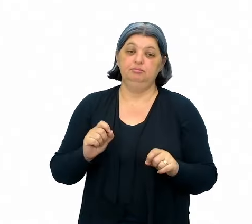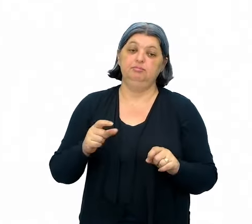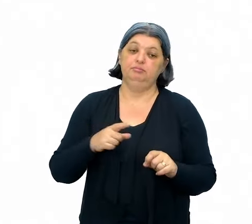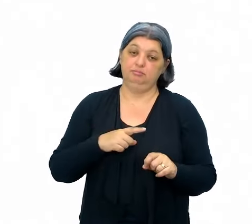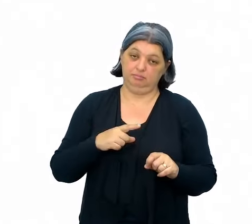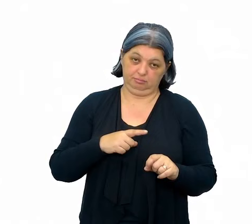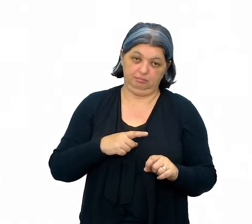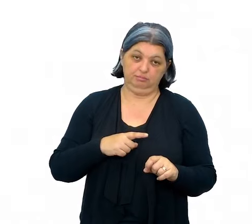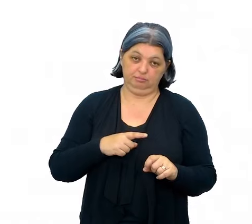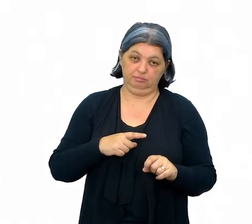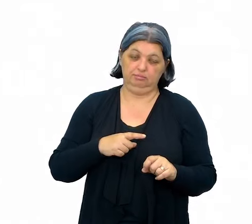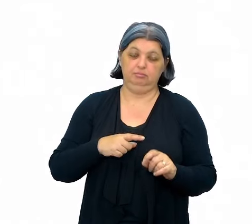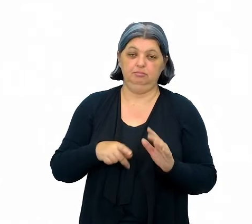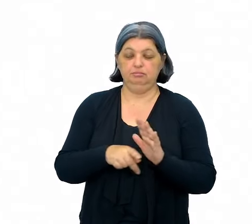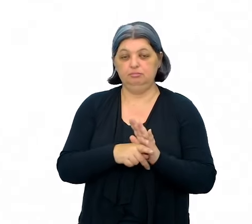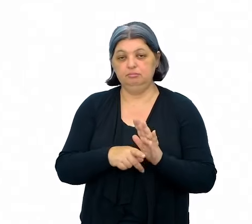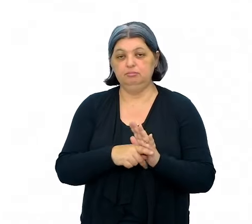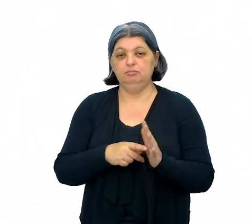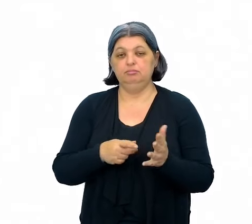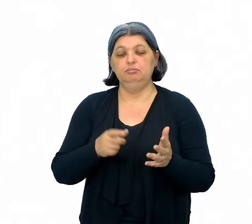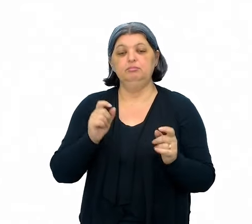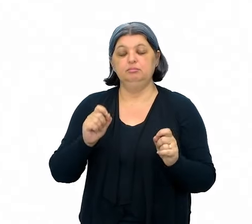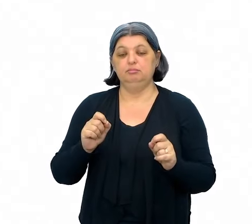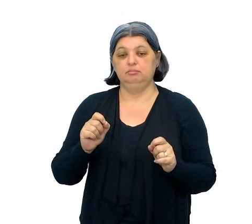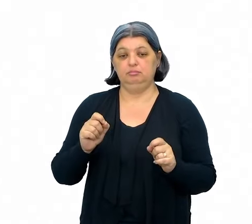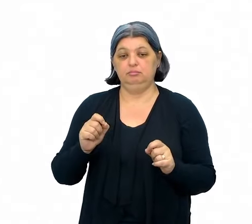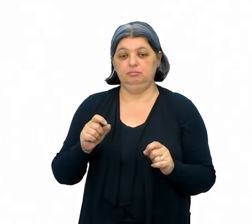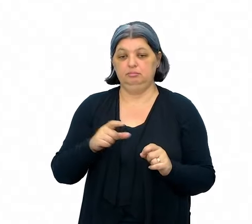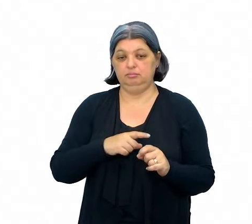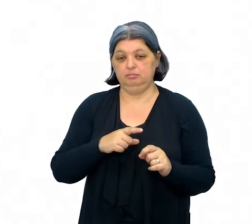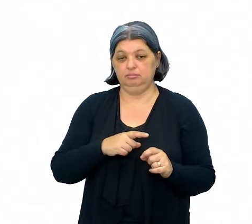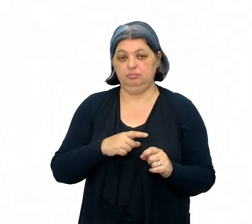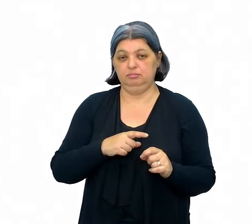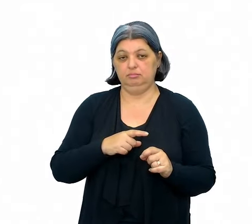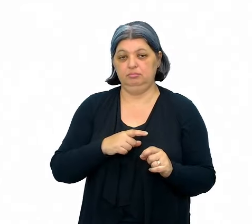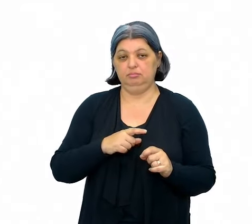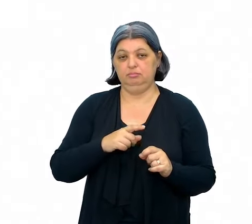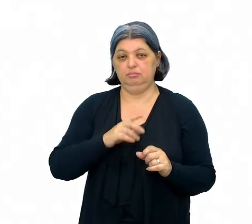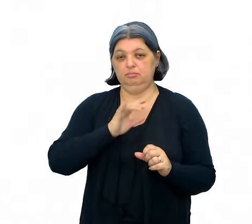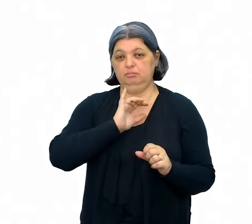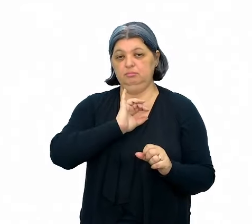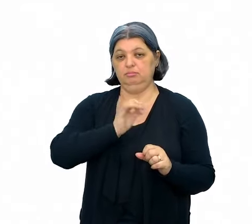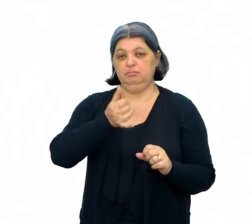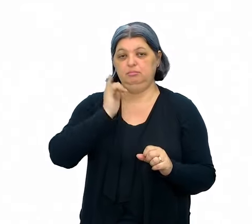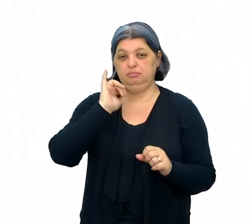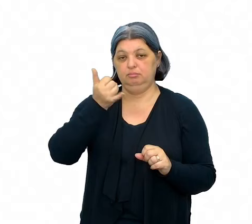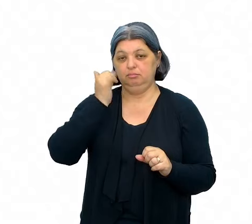tê-la registrado, quem provavelmente conta essa lenda.